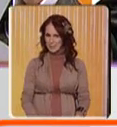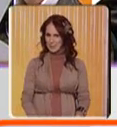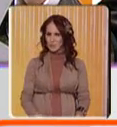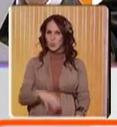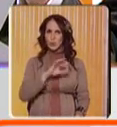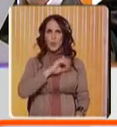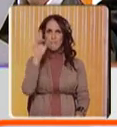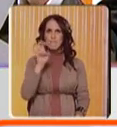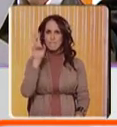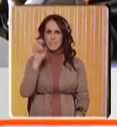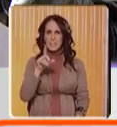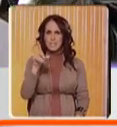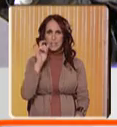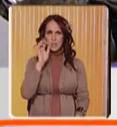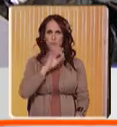senhor está virgem?